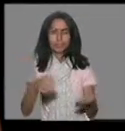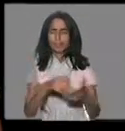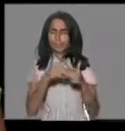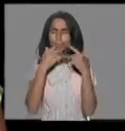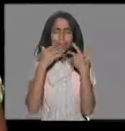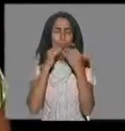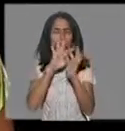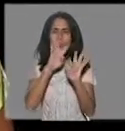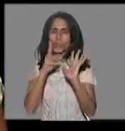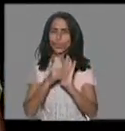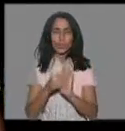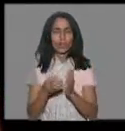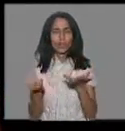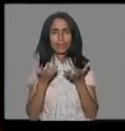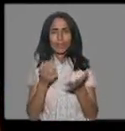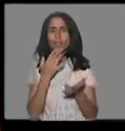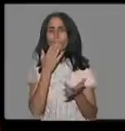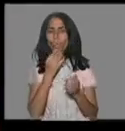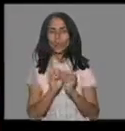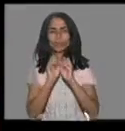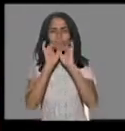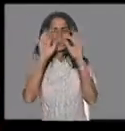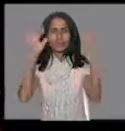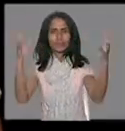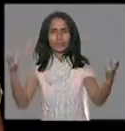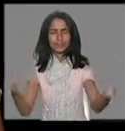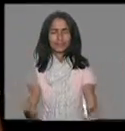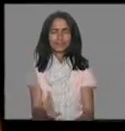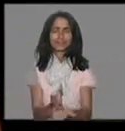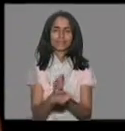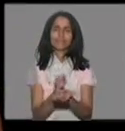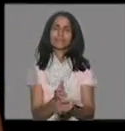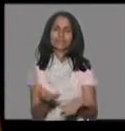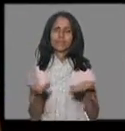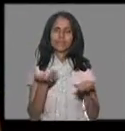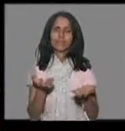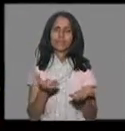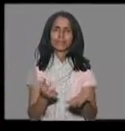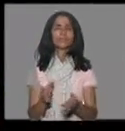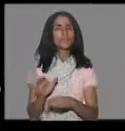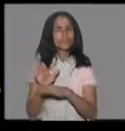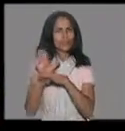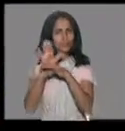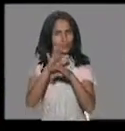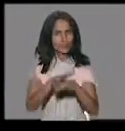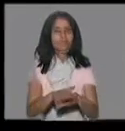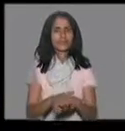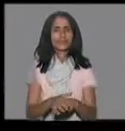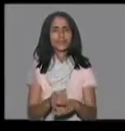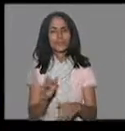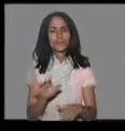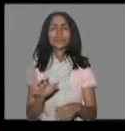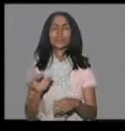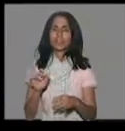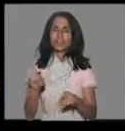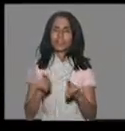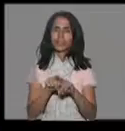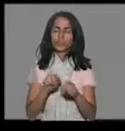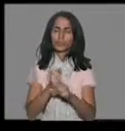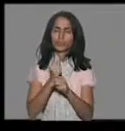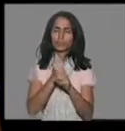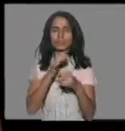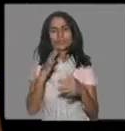mesmo eu quero levar essas coisas do mundo isso também é uma maneira de intervir nem na estética e na